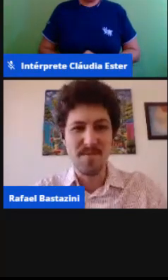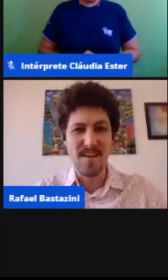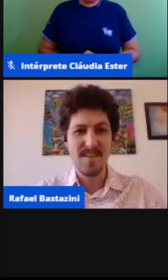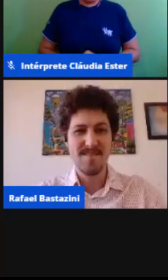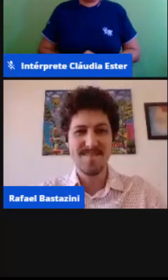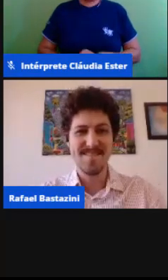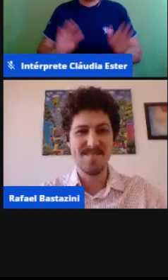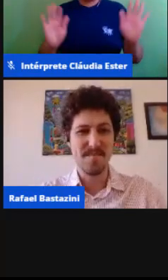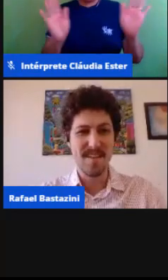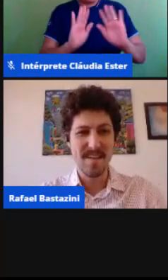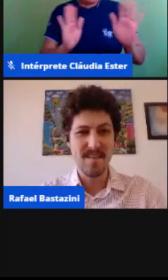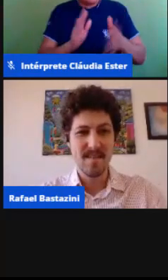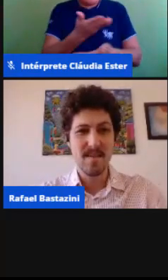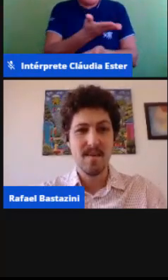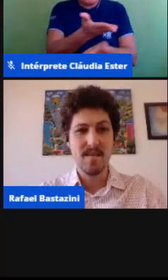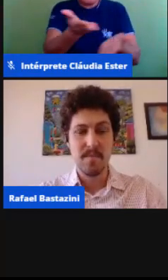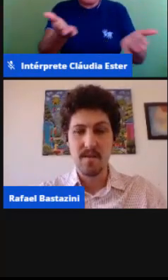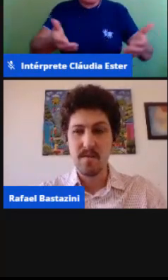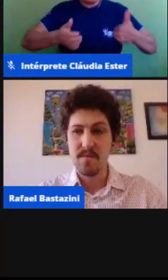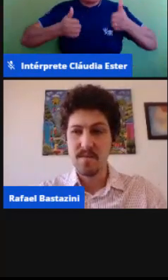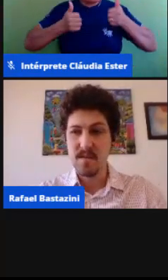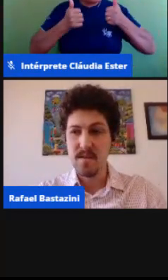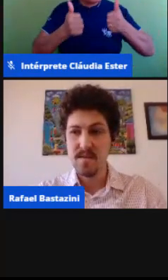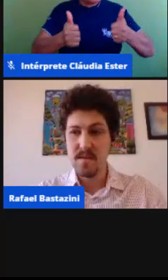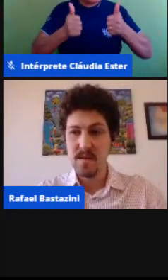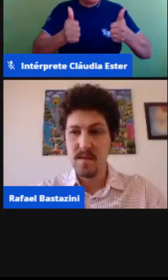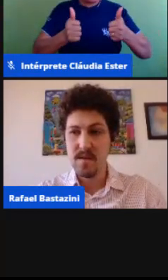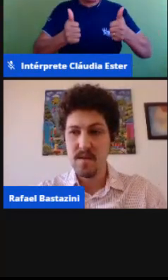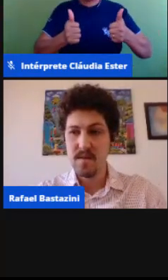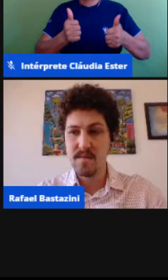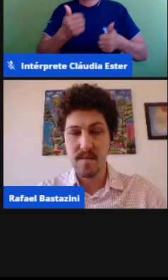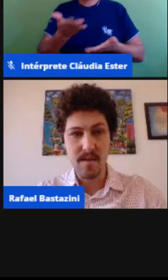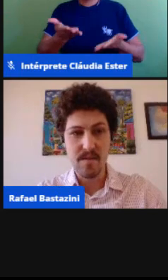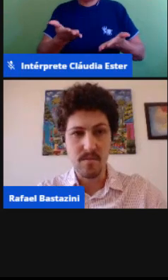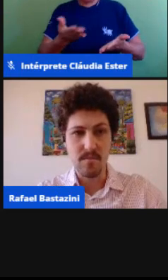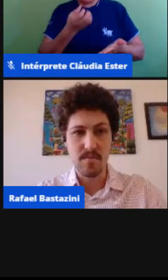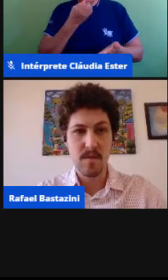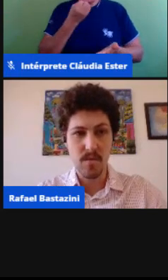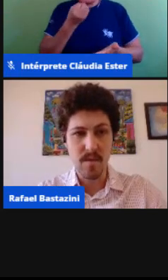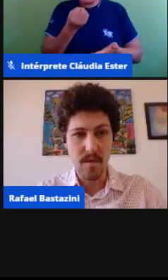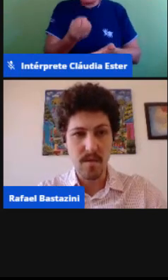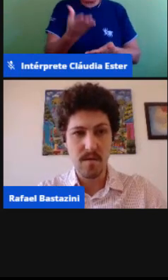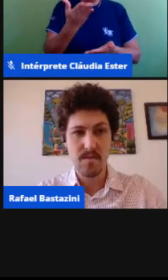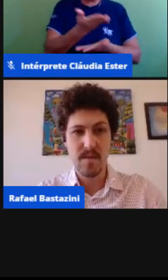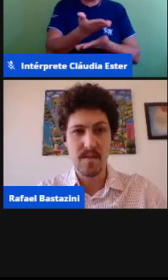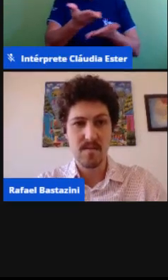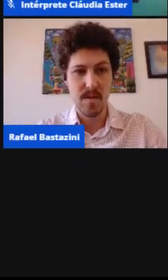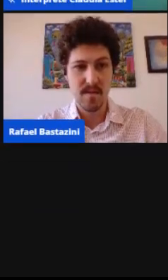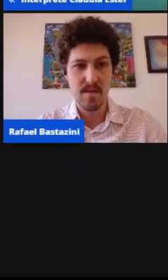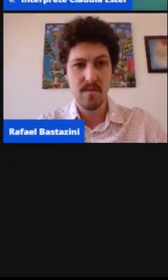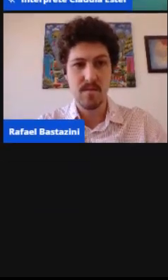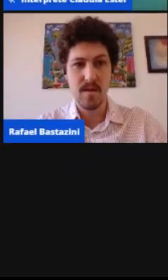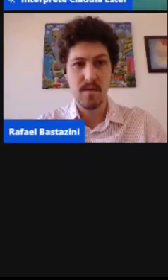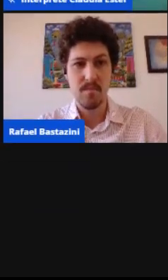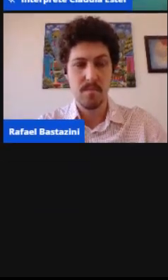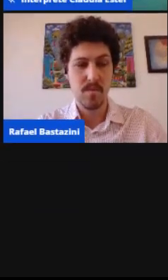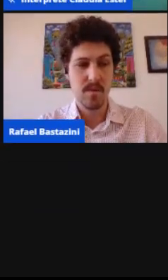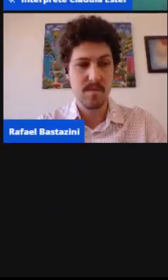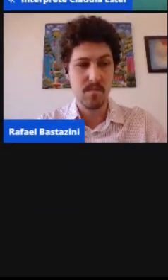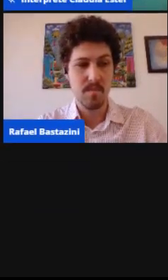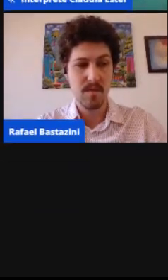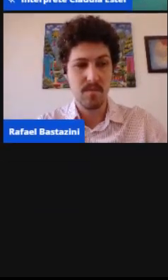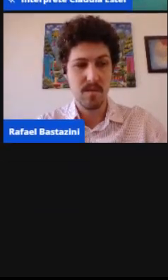Olá, pessoal, tudo bem? Espero que vocês estejam se cuidando, se resguardando,